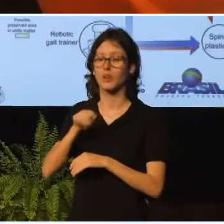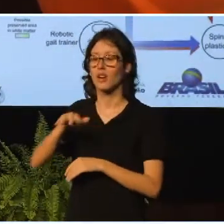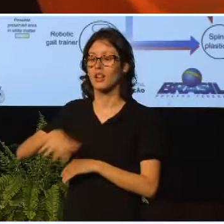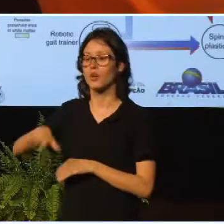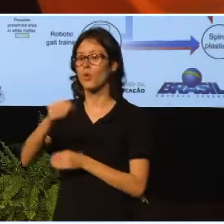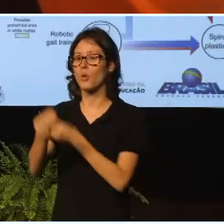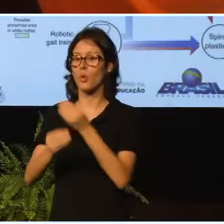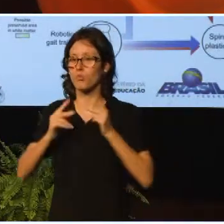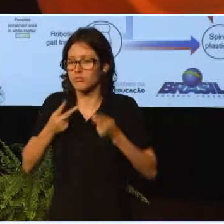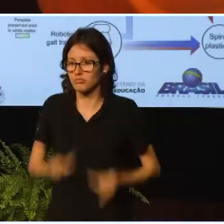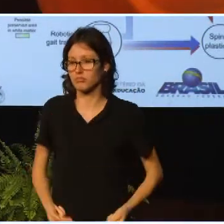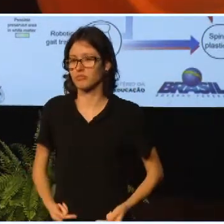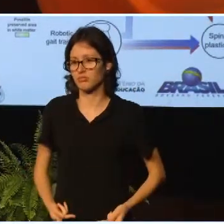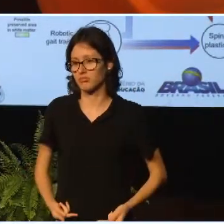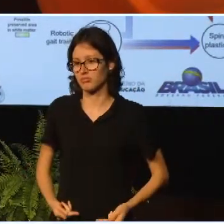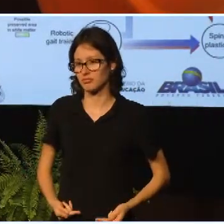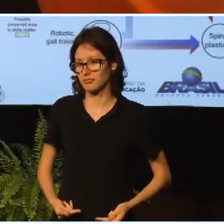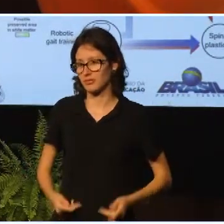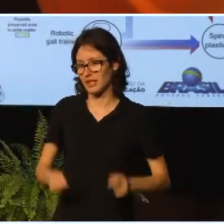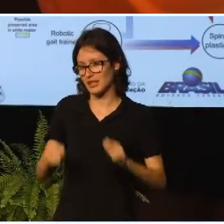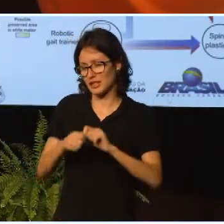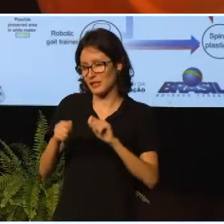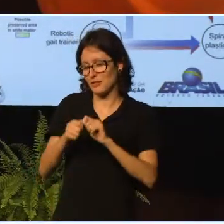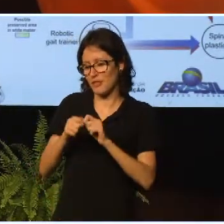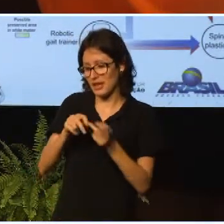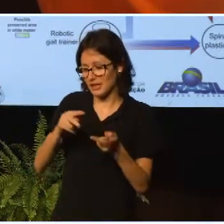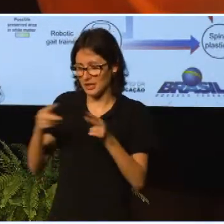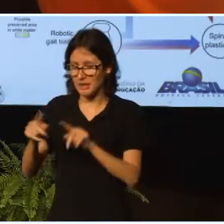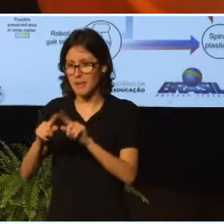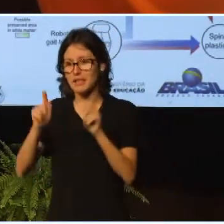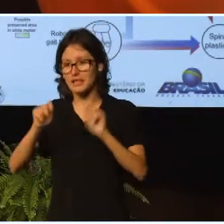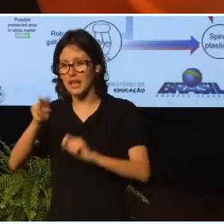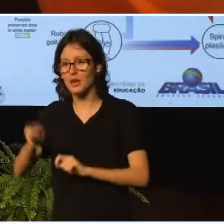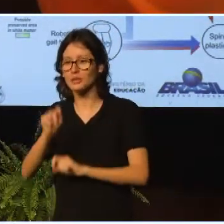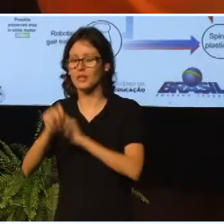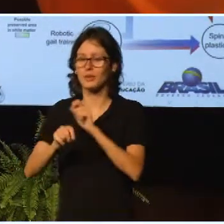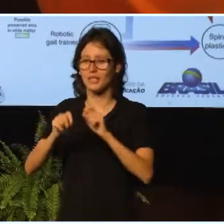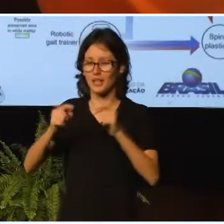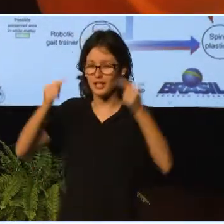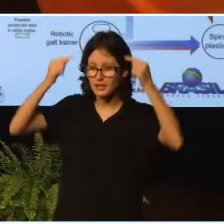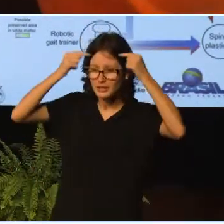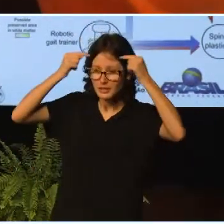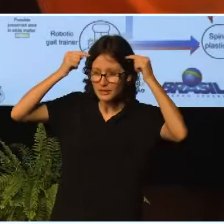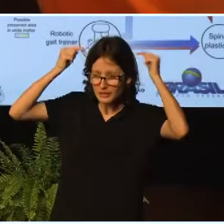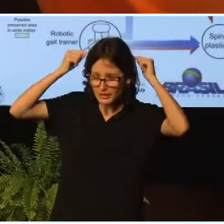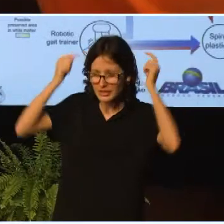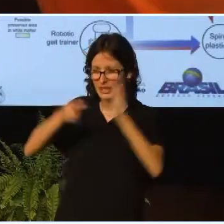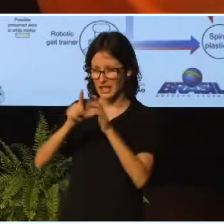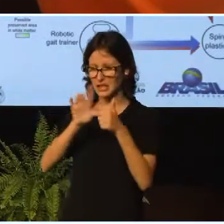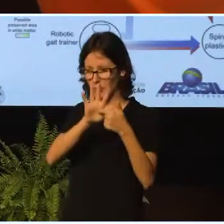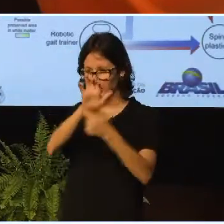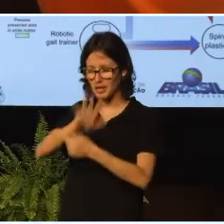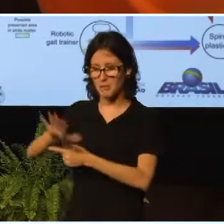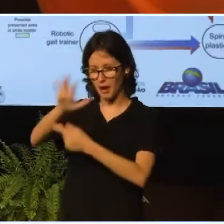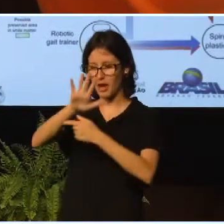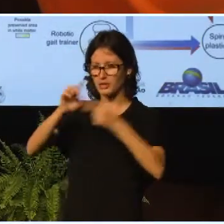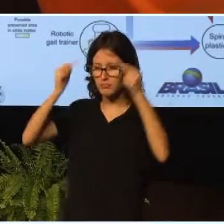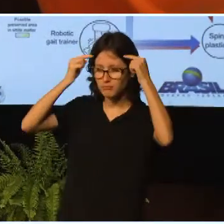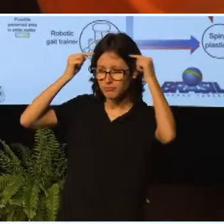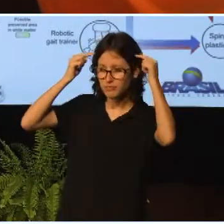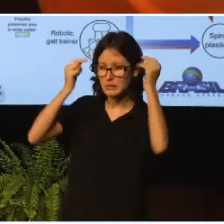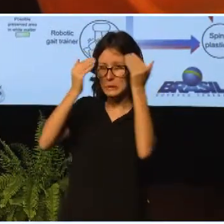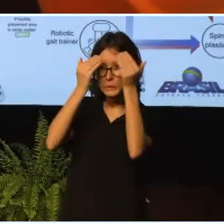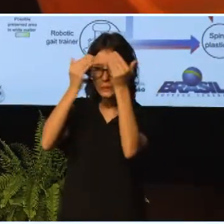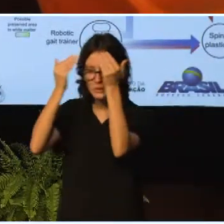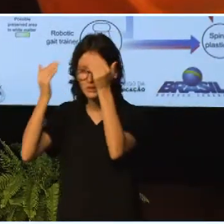humanos não fazemos o implante de eletrodo, mas podemos usar aquele eletrodo de eletroencefalografia que eu mostrei para vocês. E